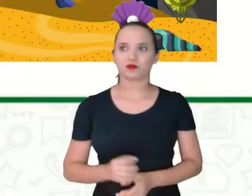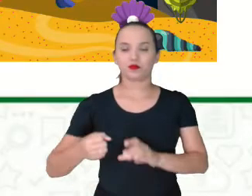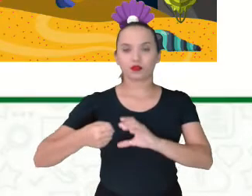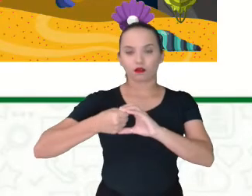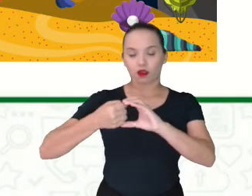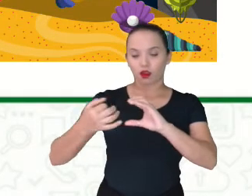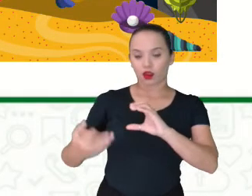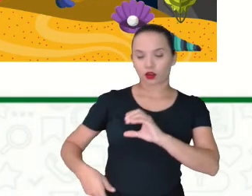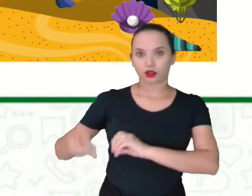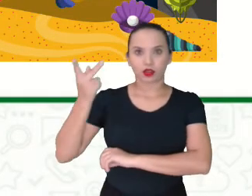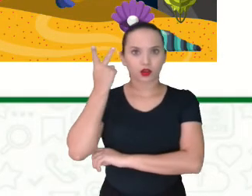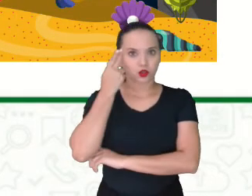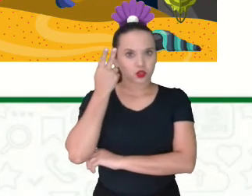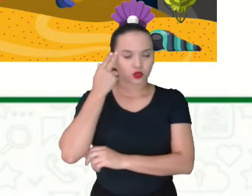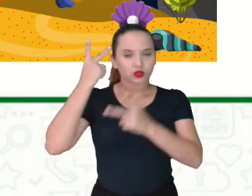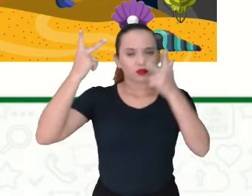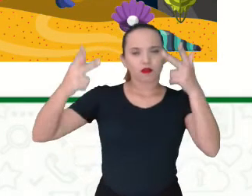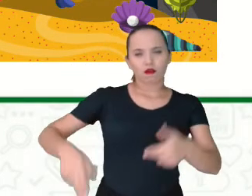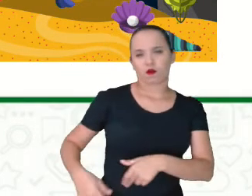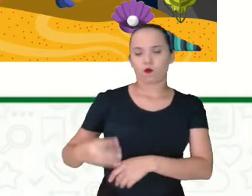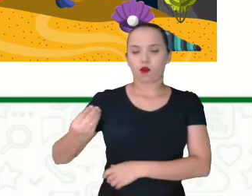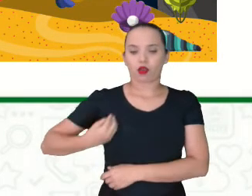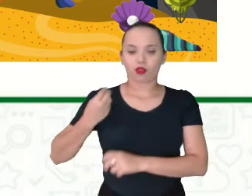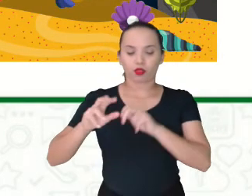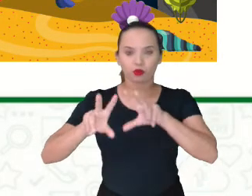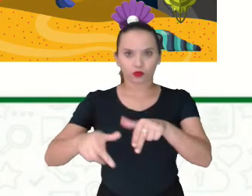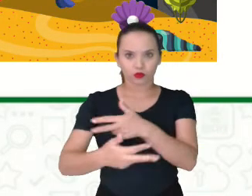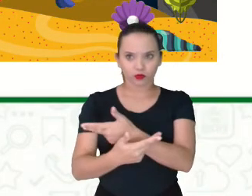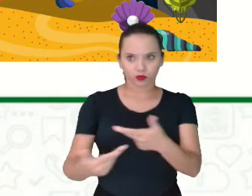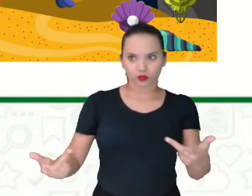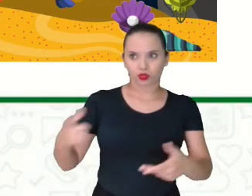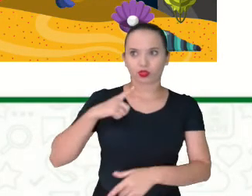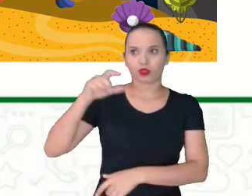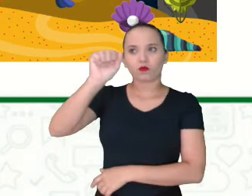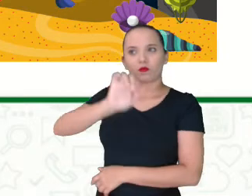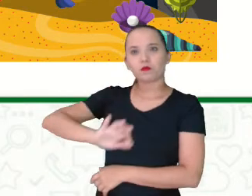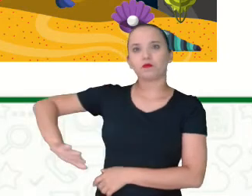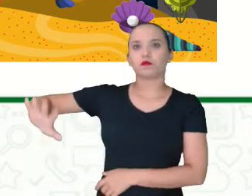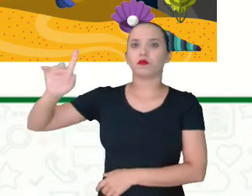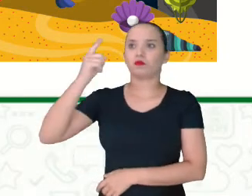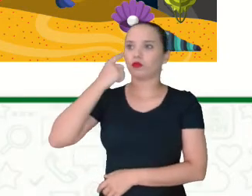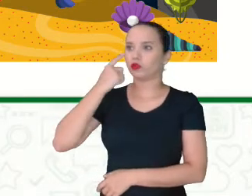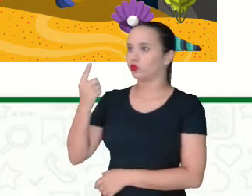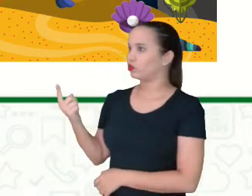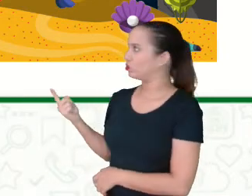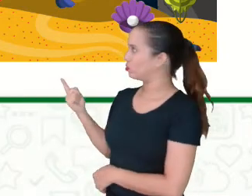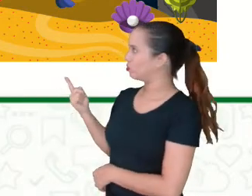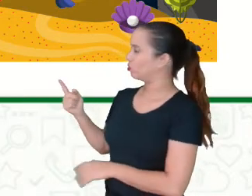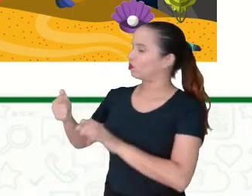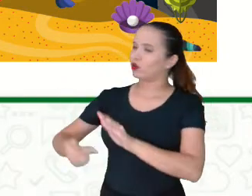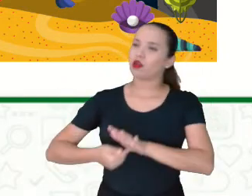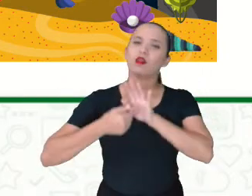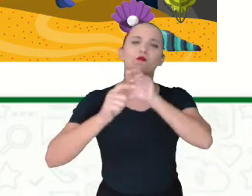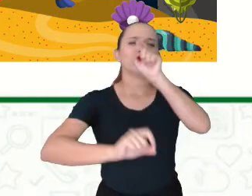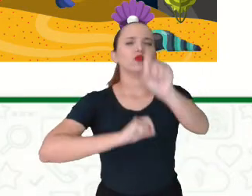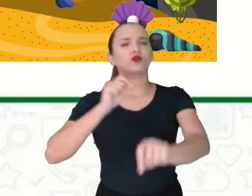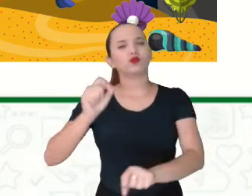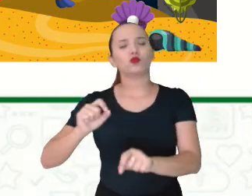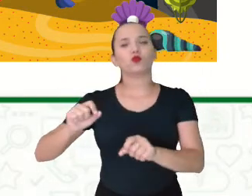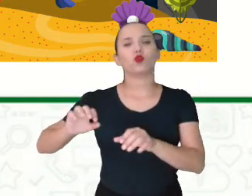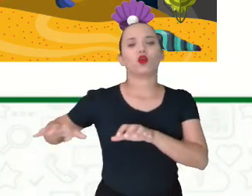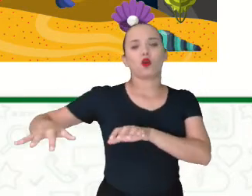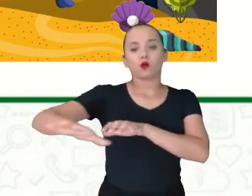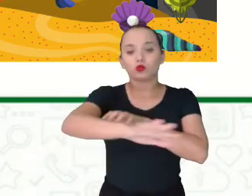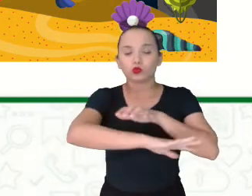Características comuns dos seres vivos. Então, a gente está vendo aí uma figurinha. Ela está mostrando um ecossistema aquático para a gente.